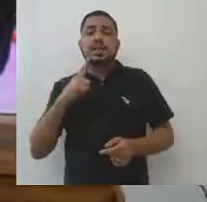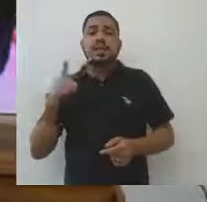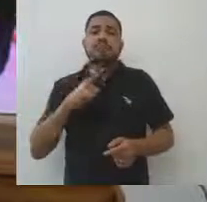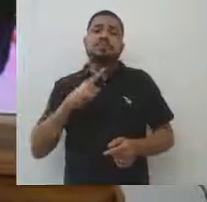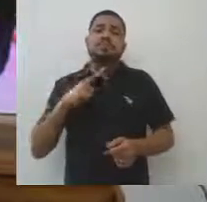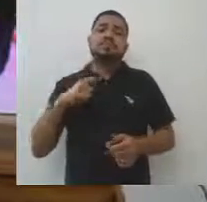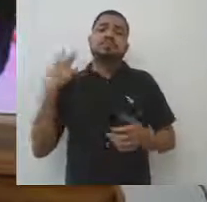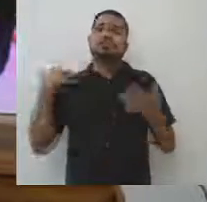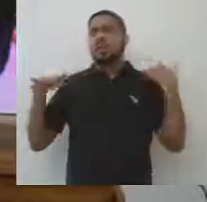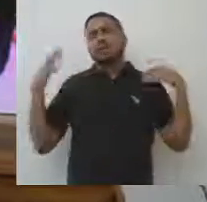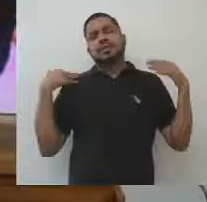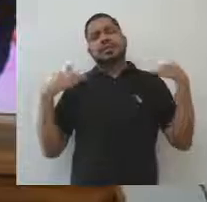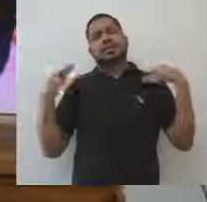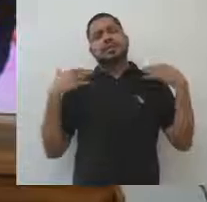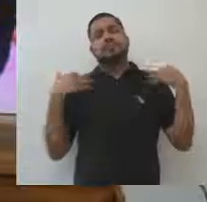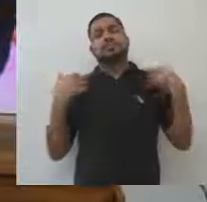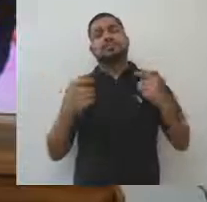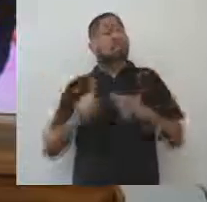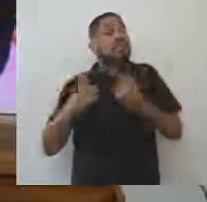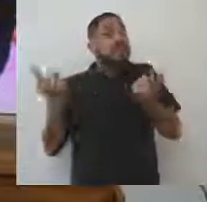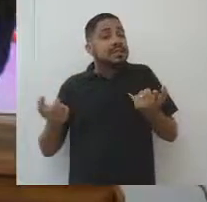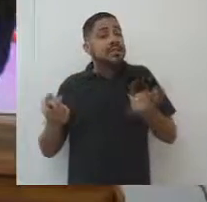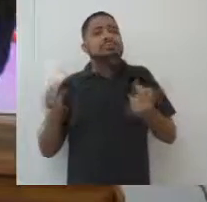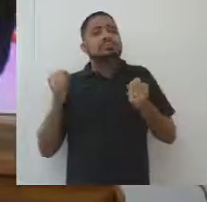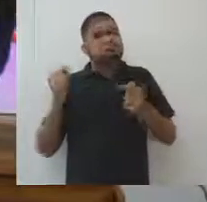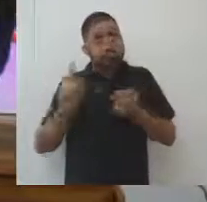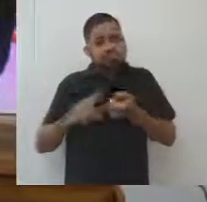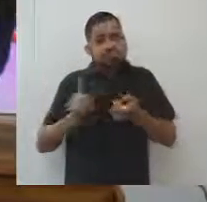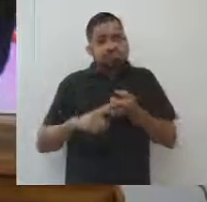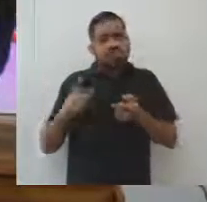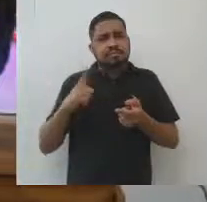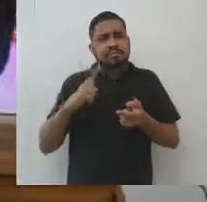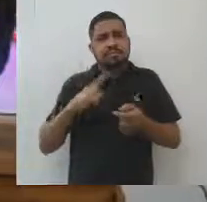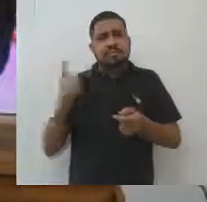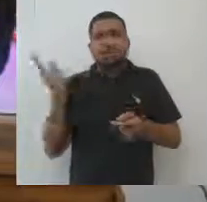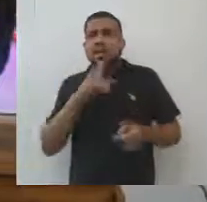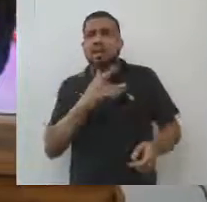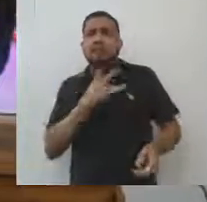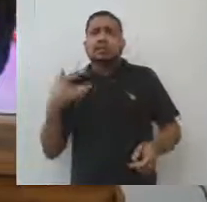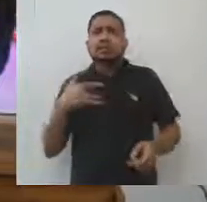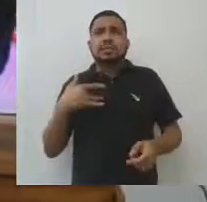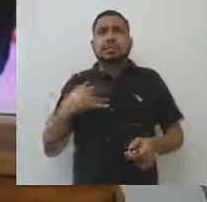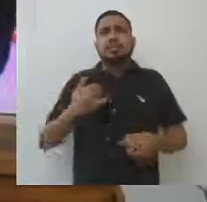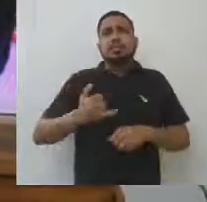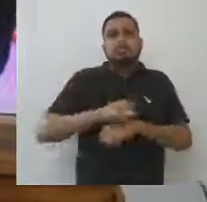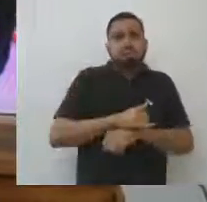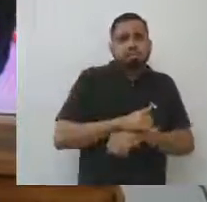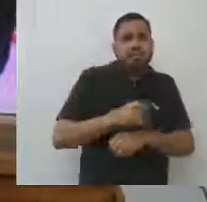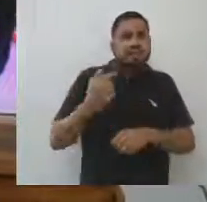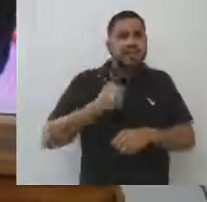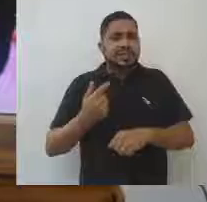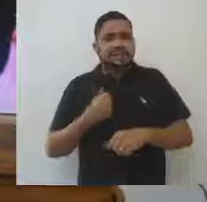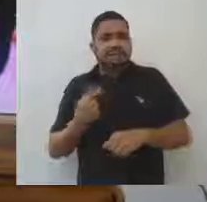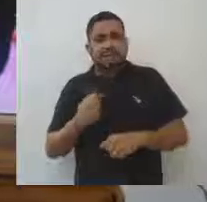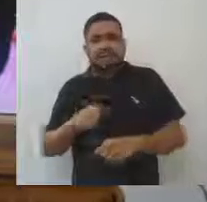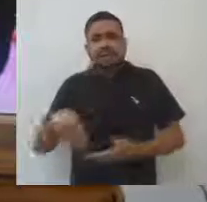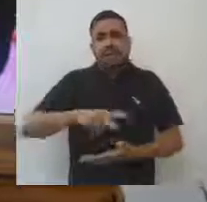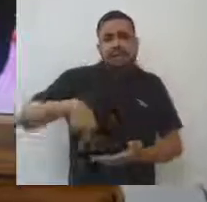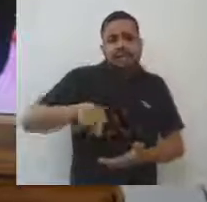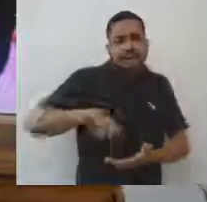por lazer, mas ao mesmo tempo elas também estavam para adquirir saúde. Ah, eu sou gordinho, eu vou dançar para eu queimar